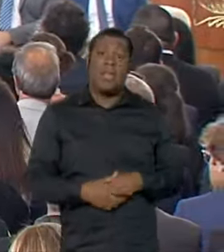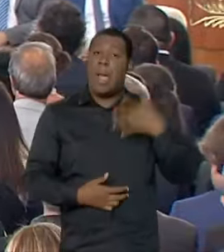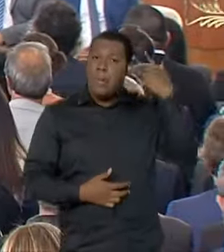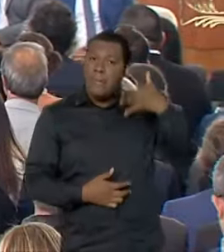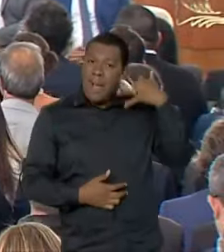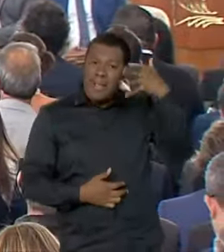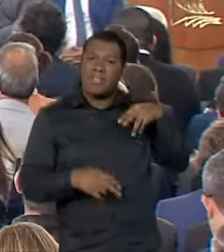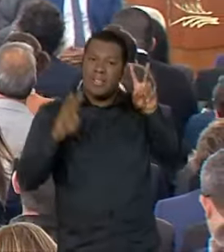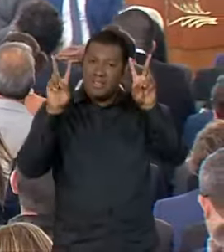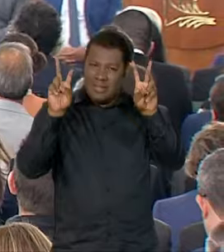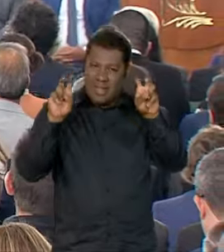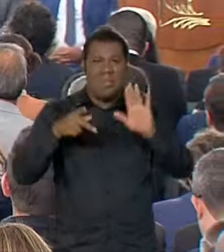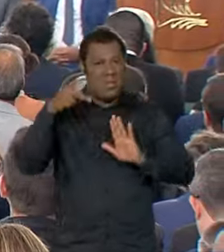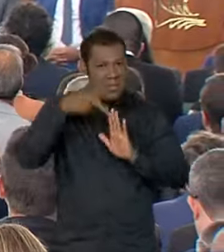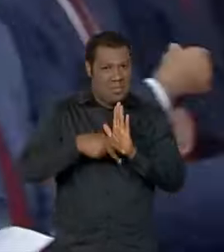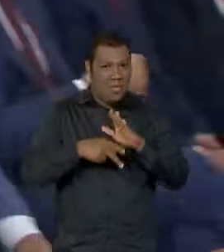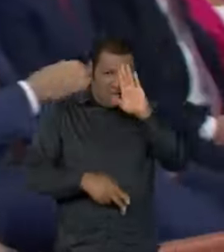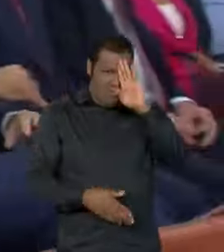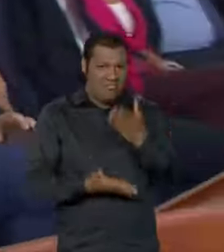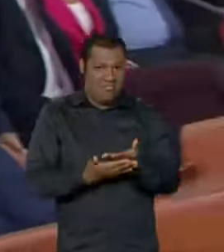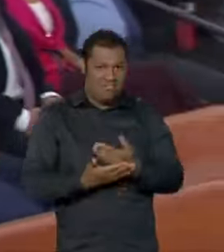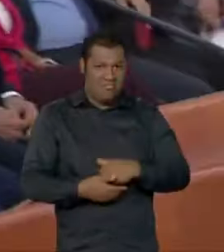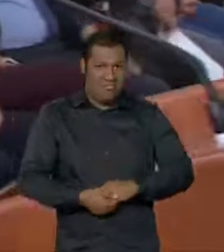Acredita no Primeiro Passo.